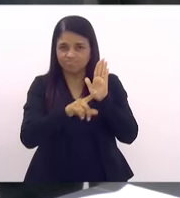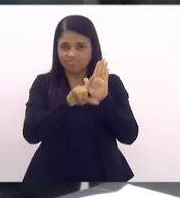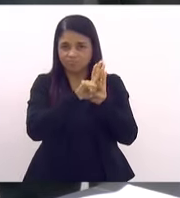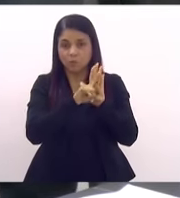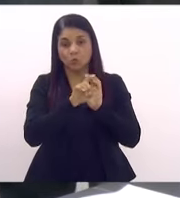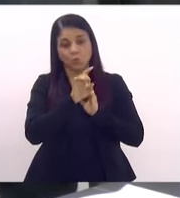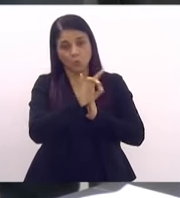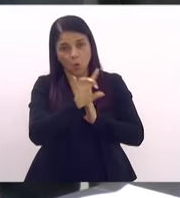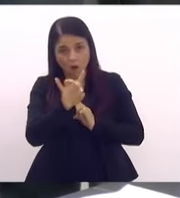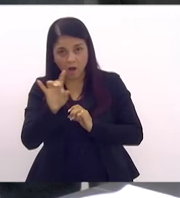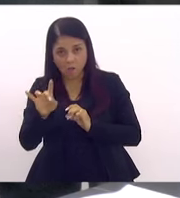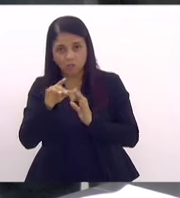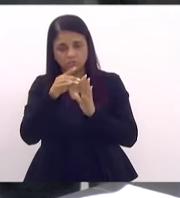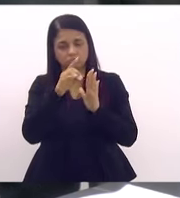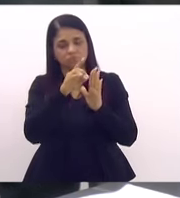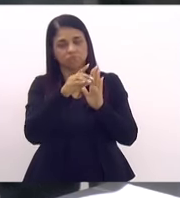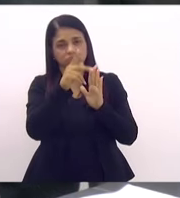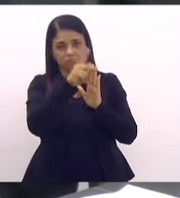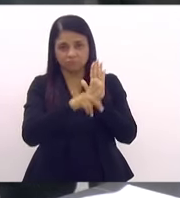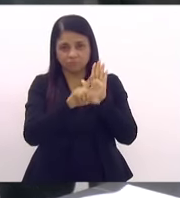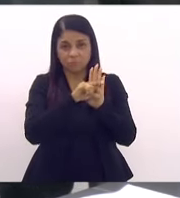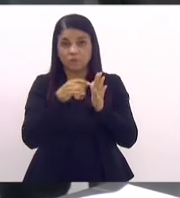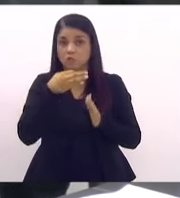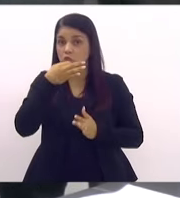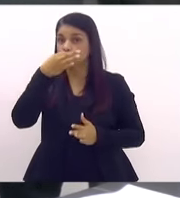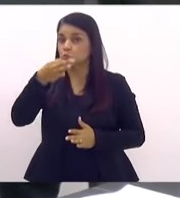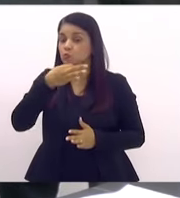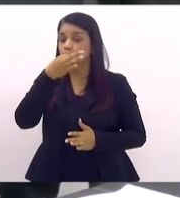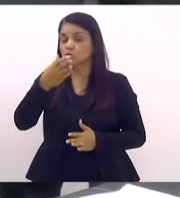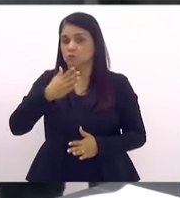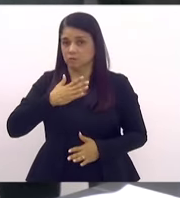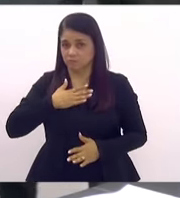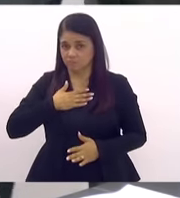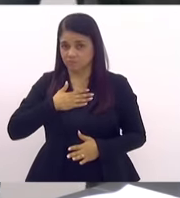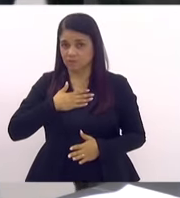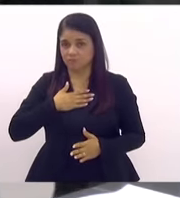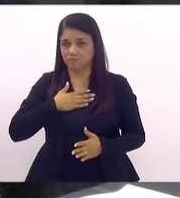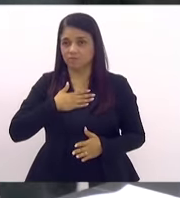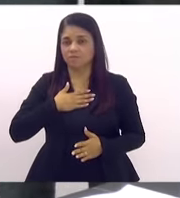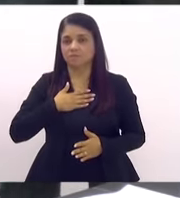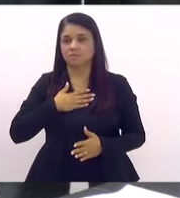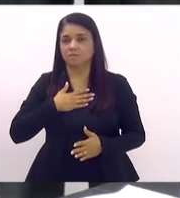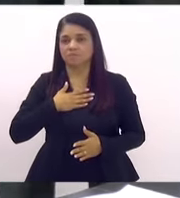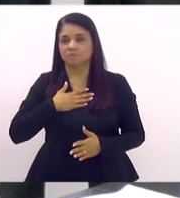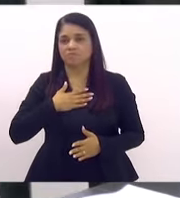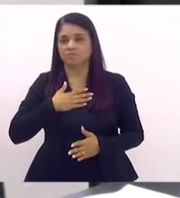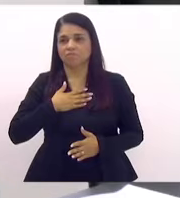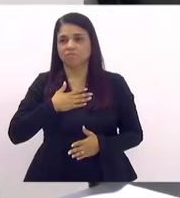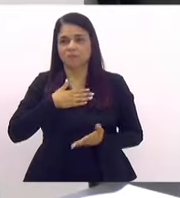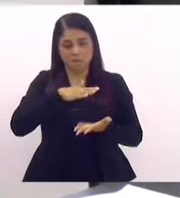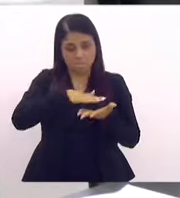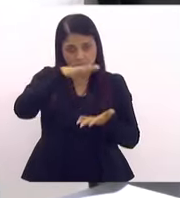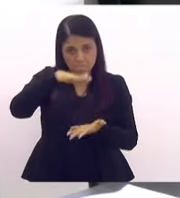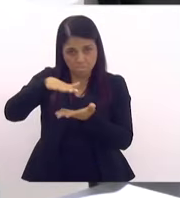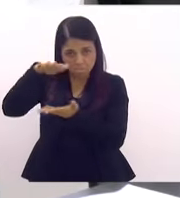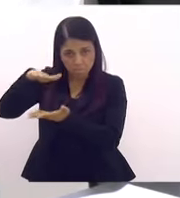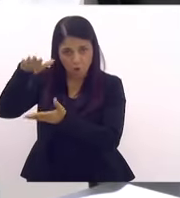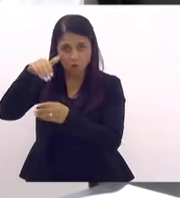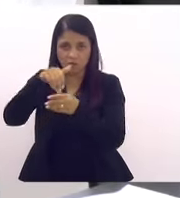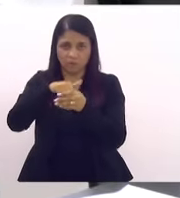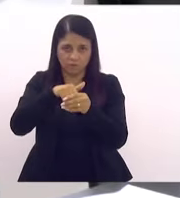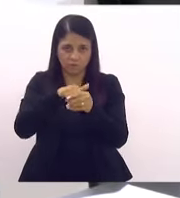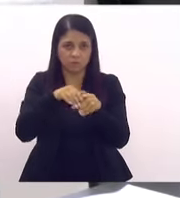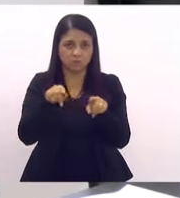um a um, mas a minha sugestão é que façamos aqui a votação em bloco também.